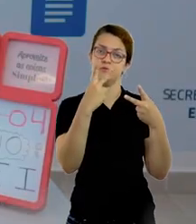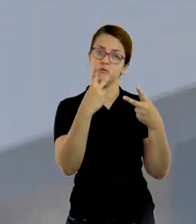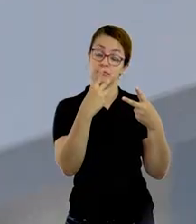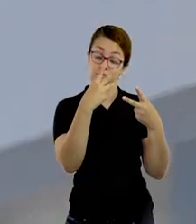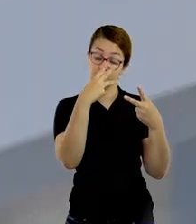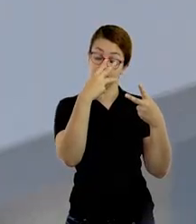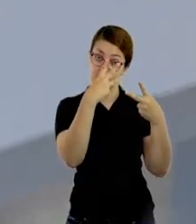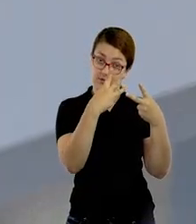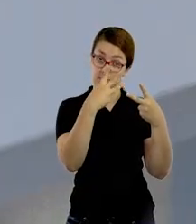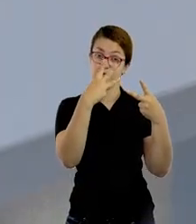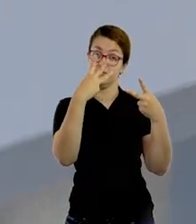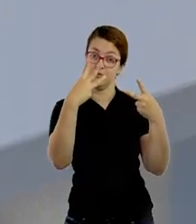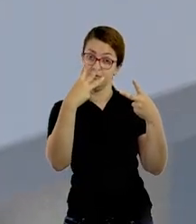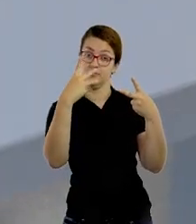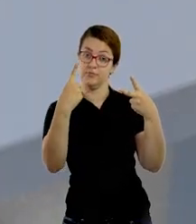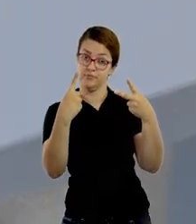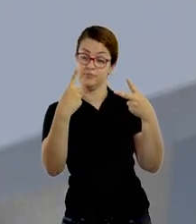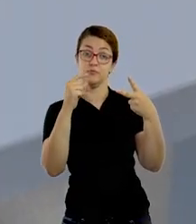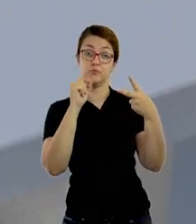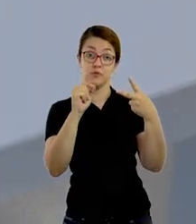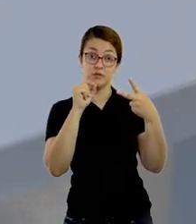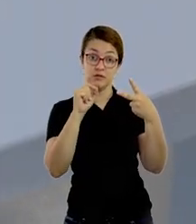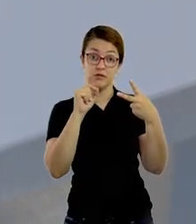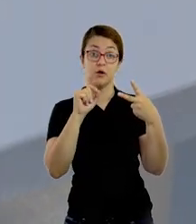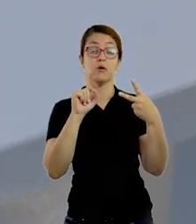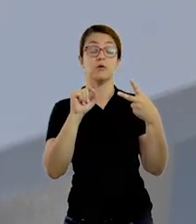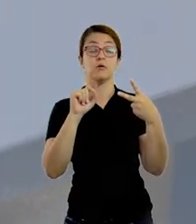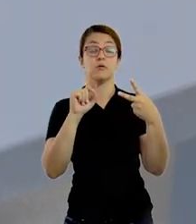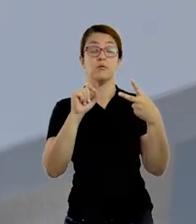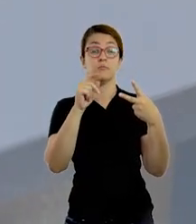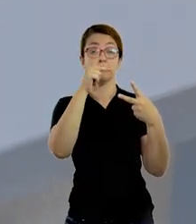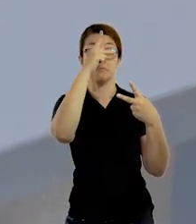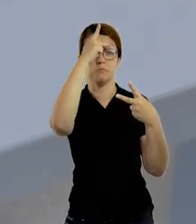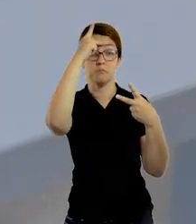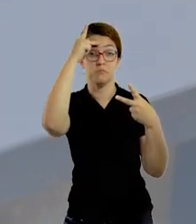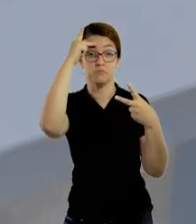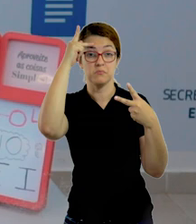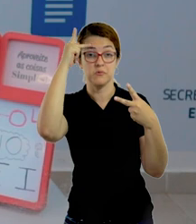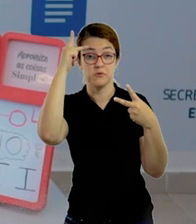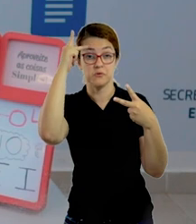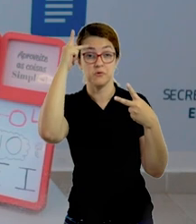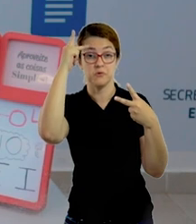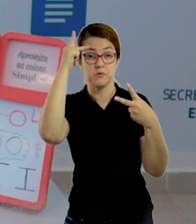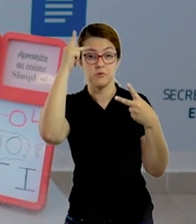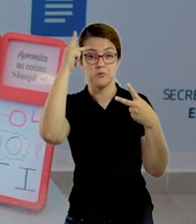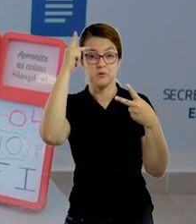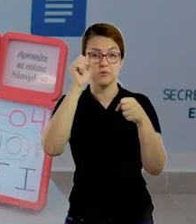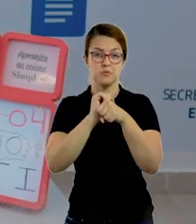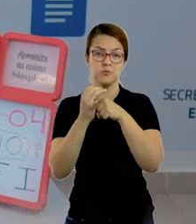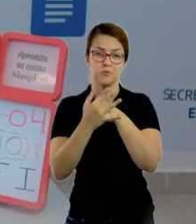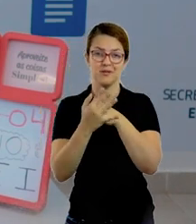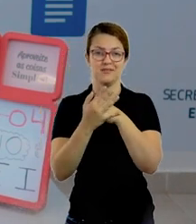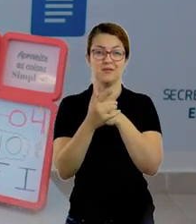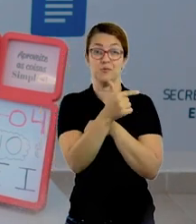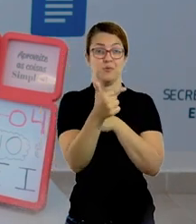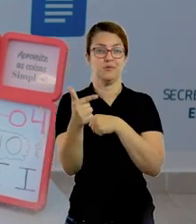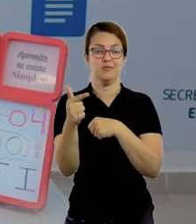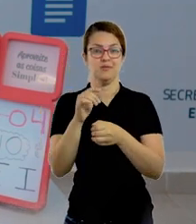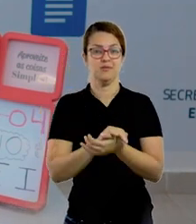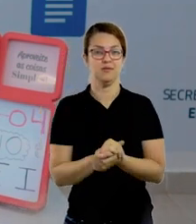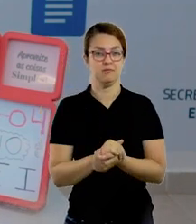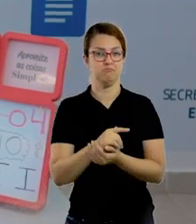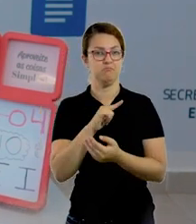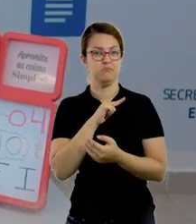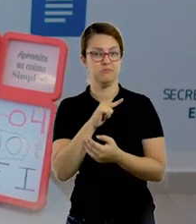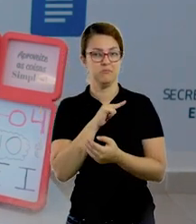331. Em 331, o número de pessoas descartadas pelo Covid-19. Vocês vão formar 6